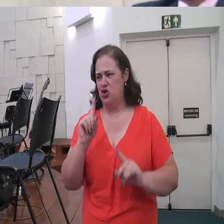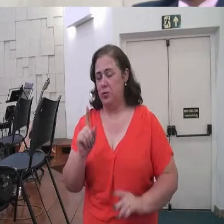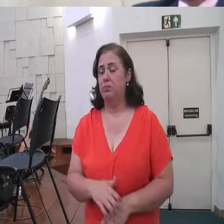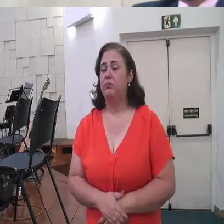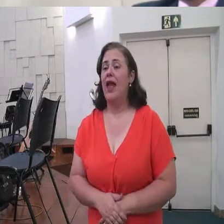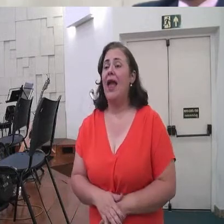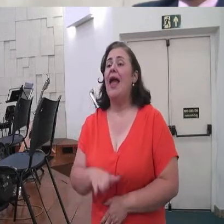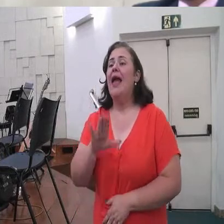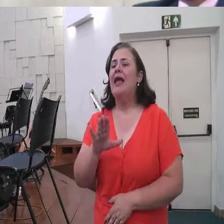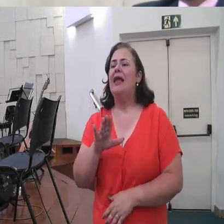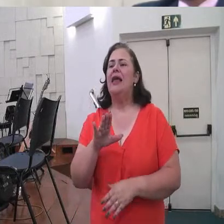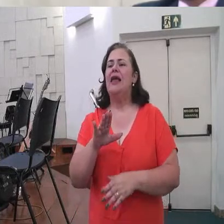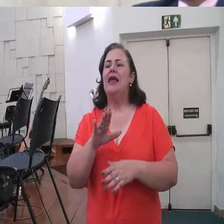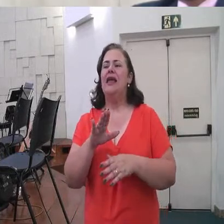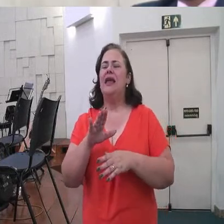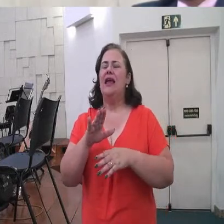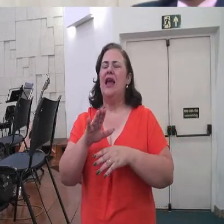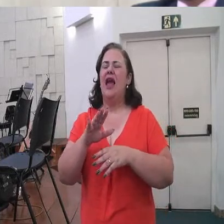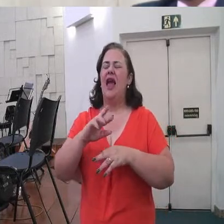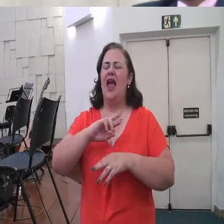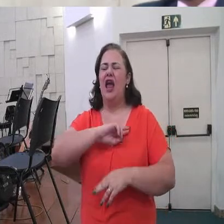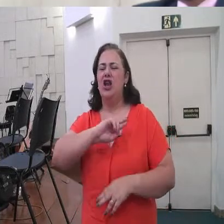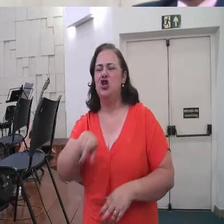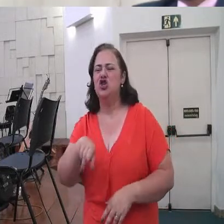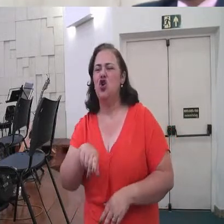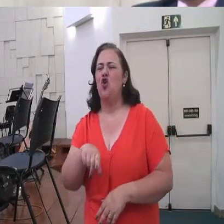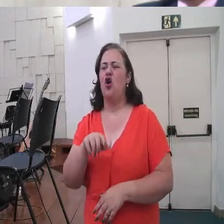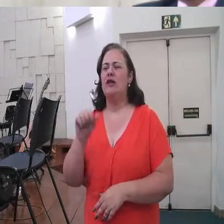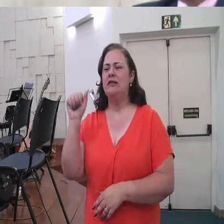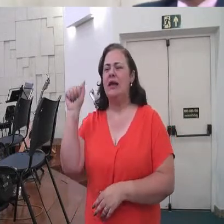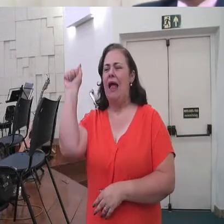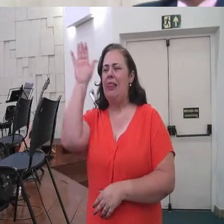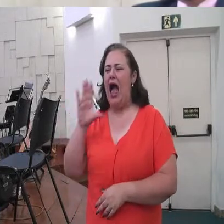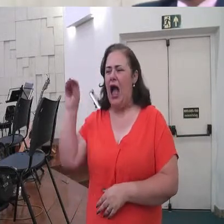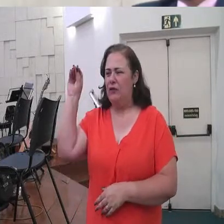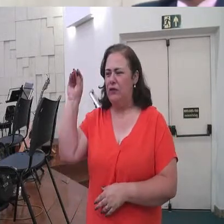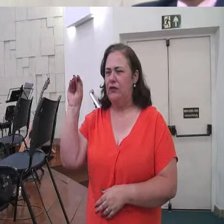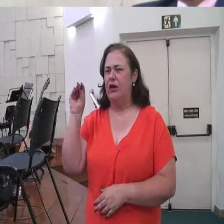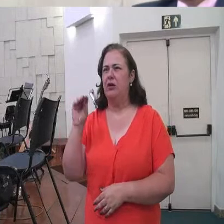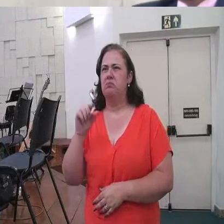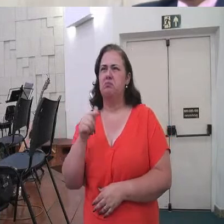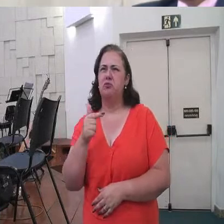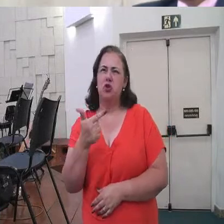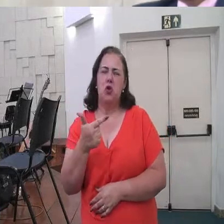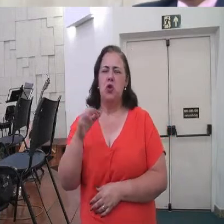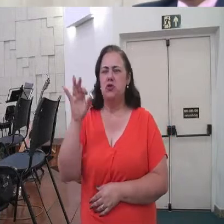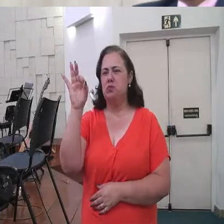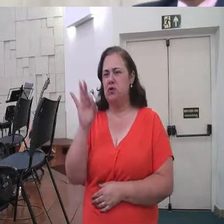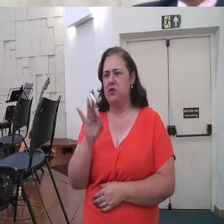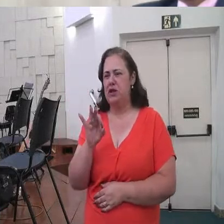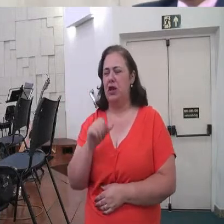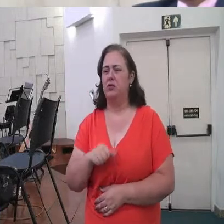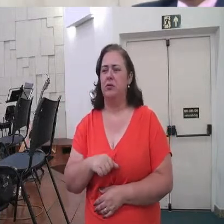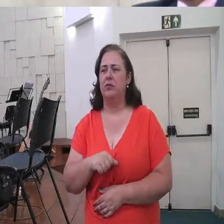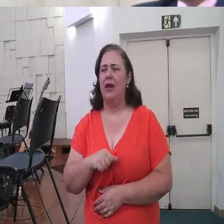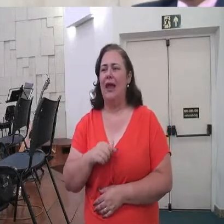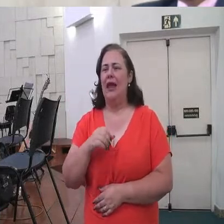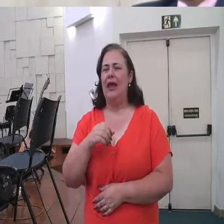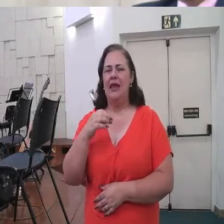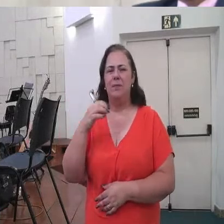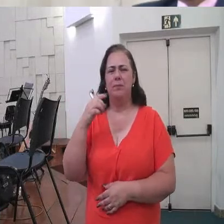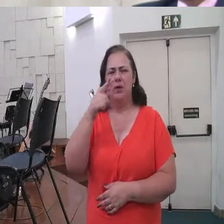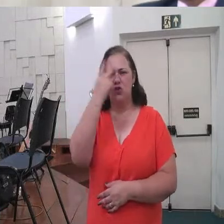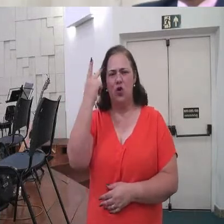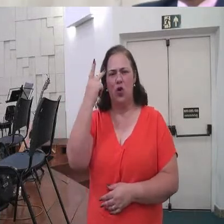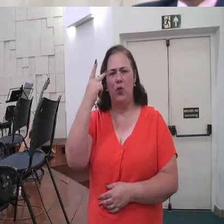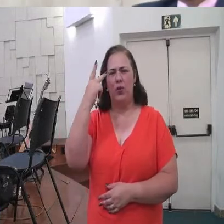2%, espíritas 3%, sem religião na casa de